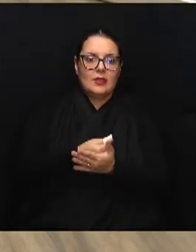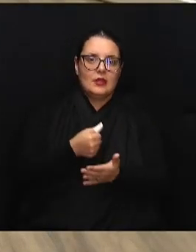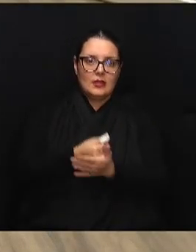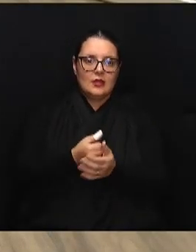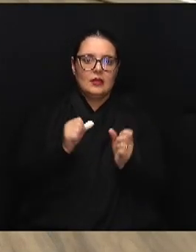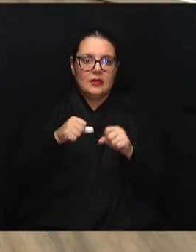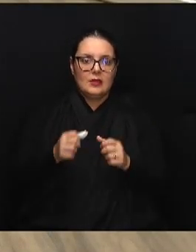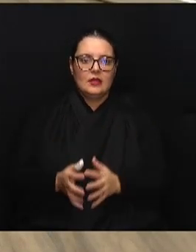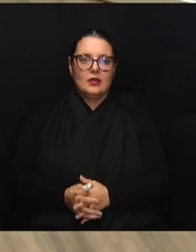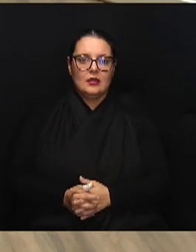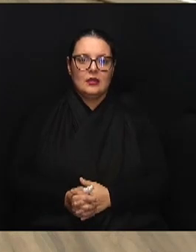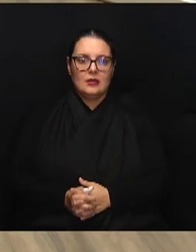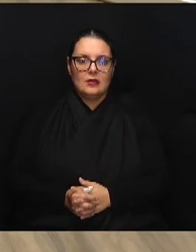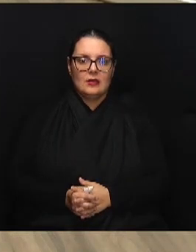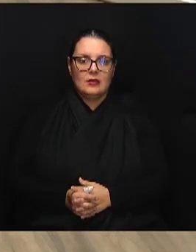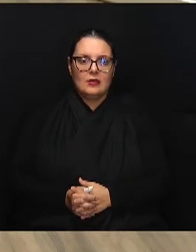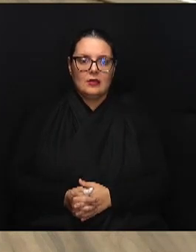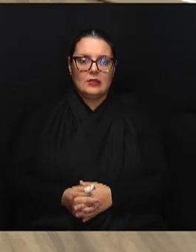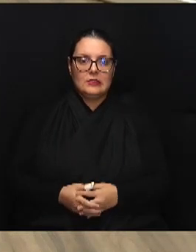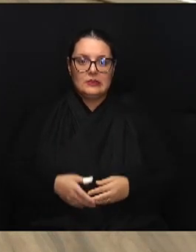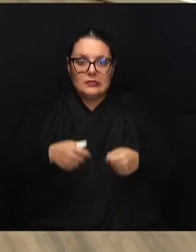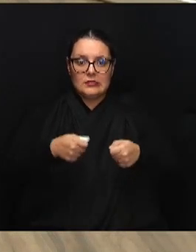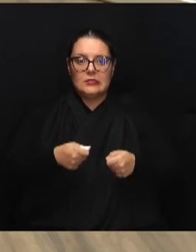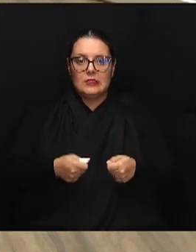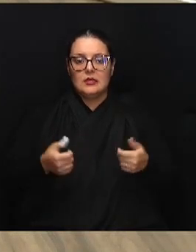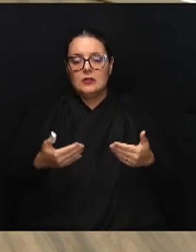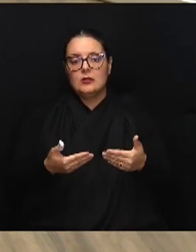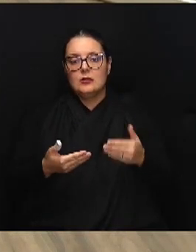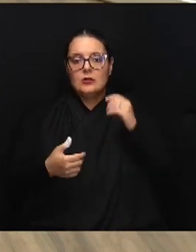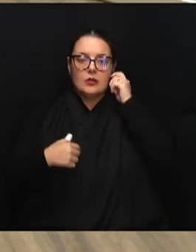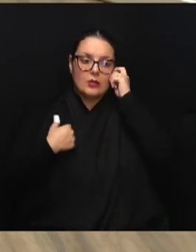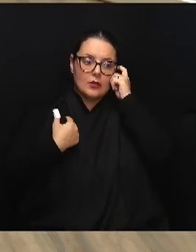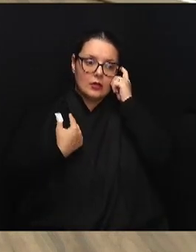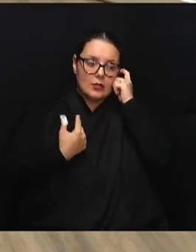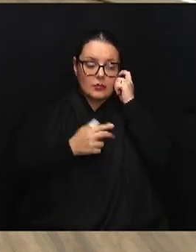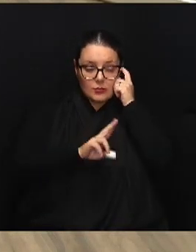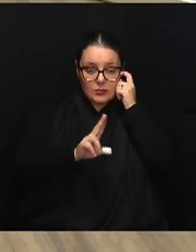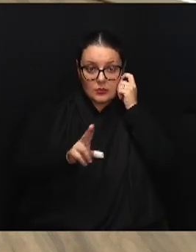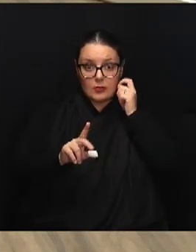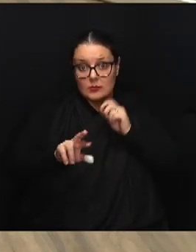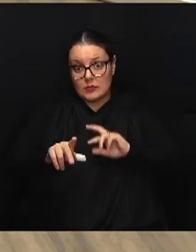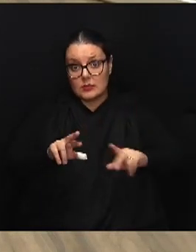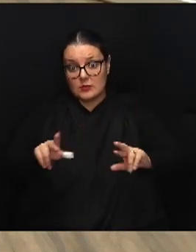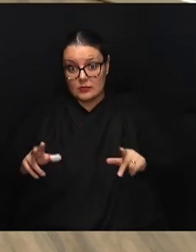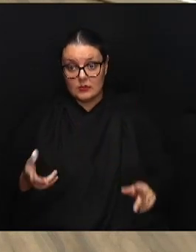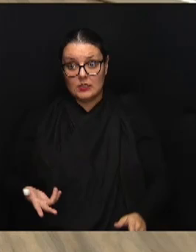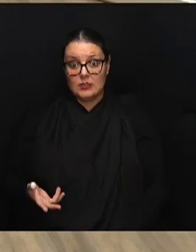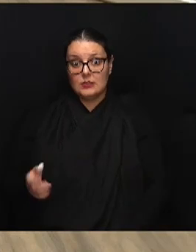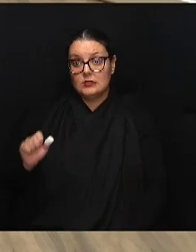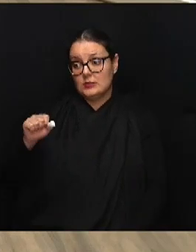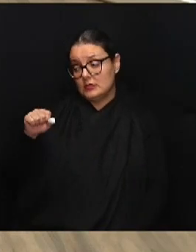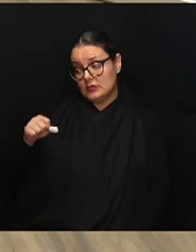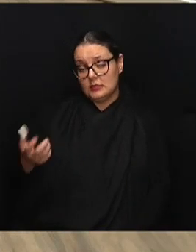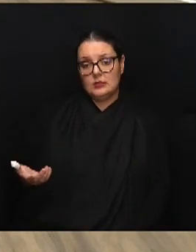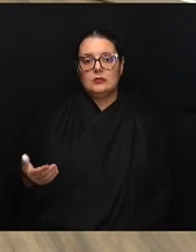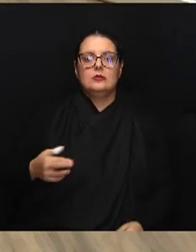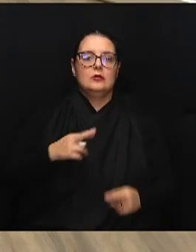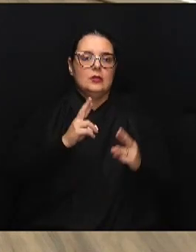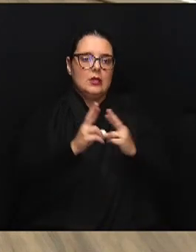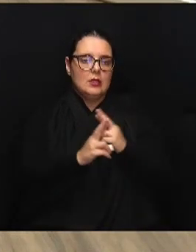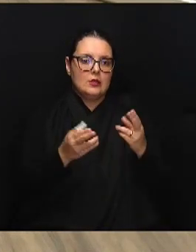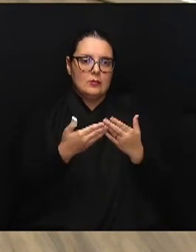sim, e fervorosamente. Agora, sim, os nomes são diversos, né? Sim. Relacionamento